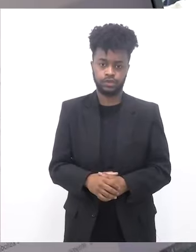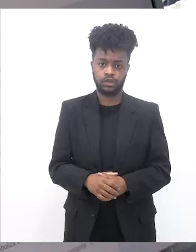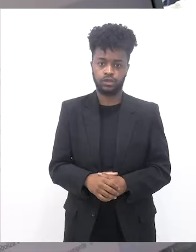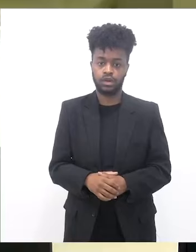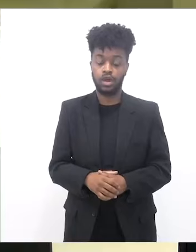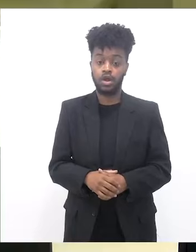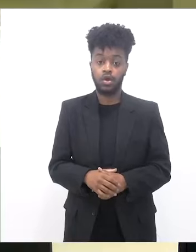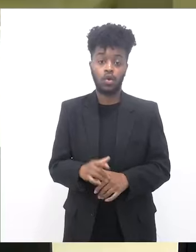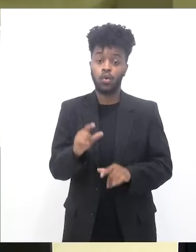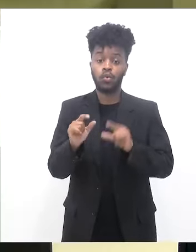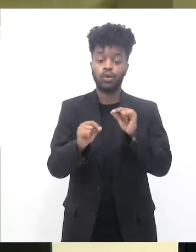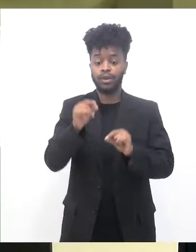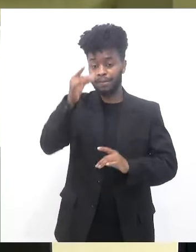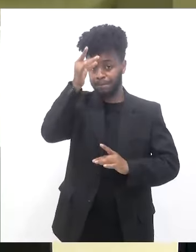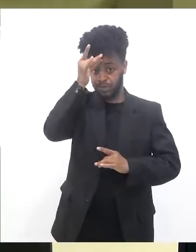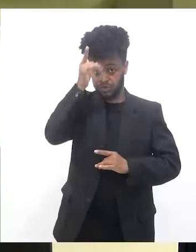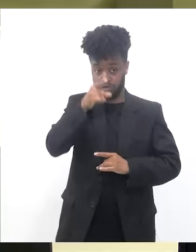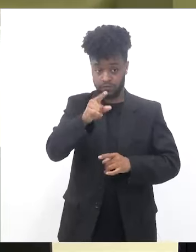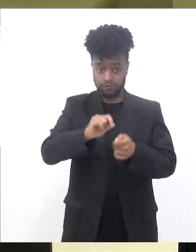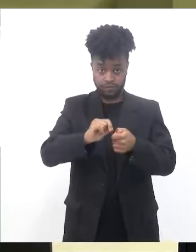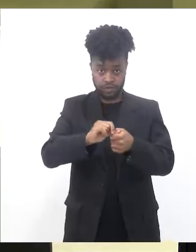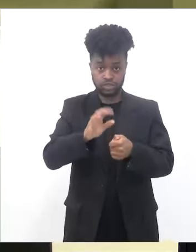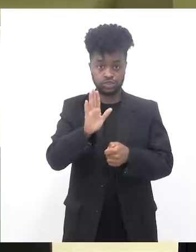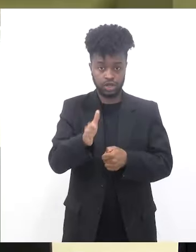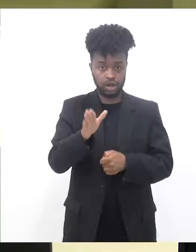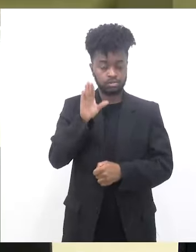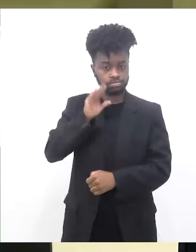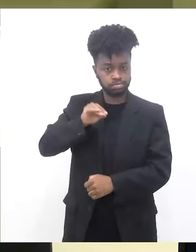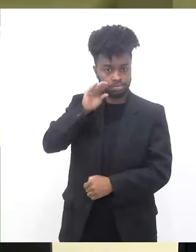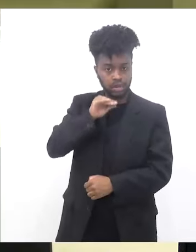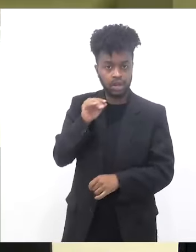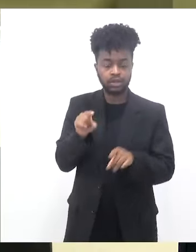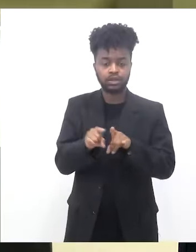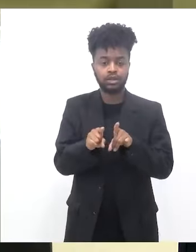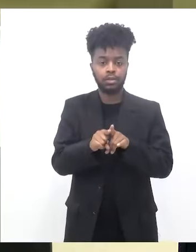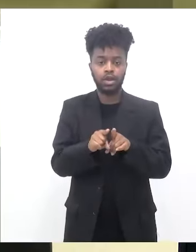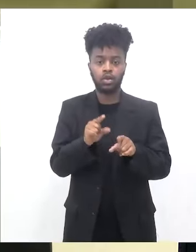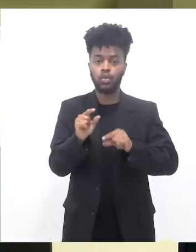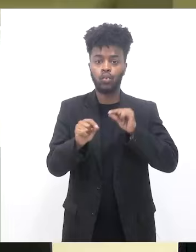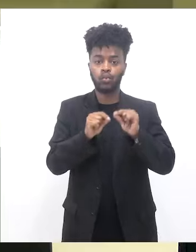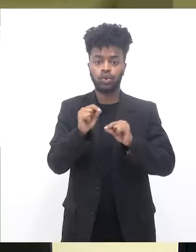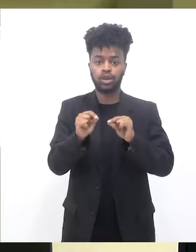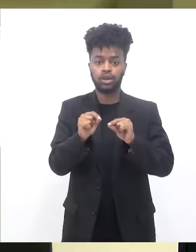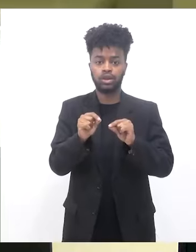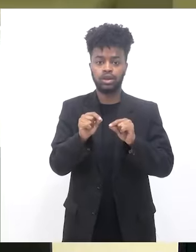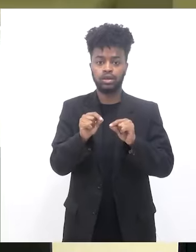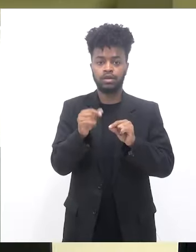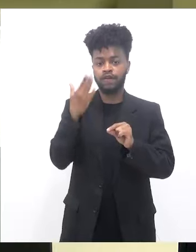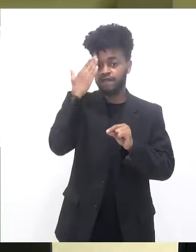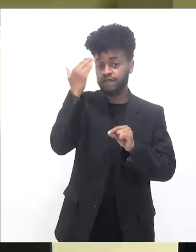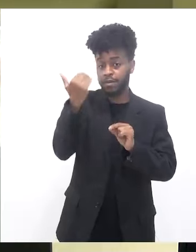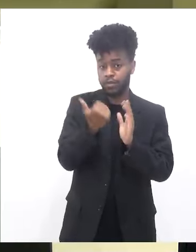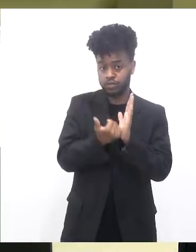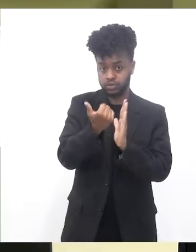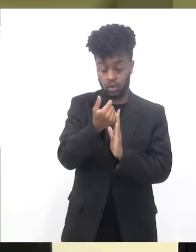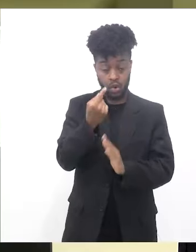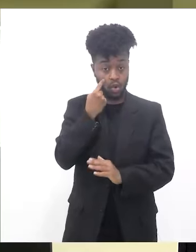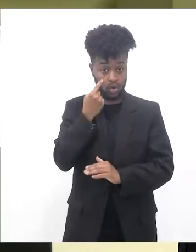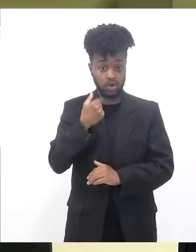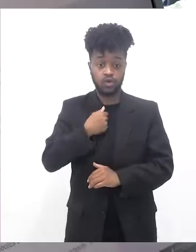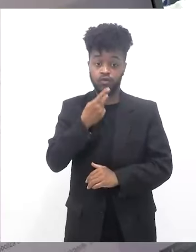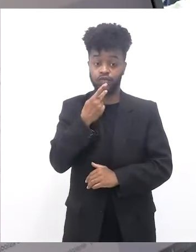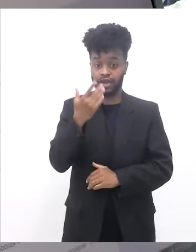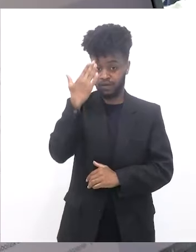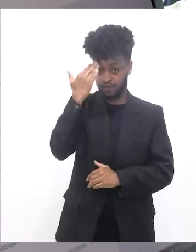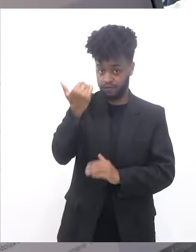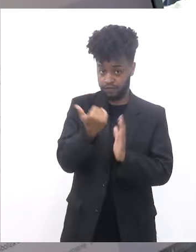coisas. E quais foram os personagens que você dublou, que você que são mais conhecidos?